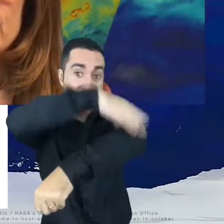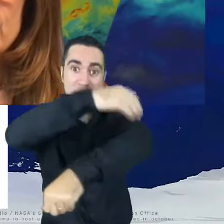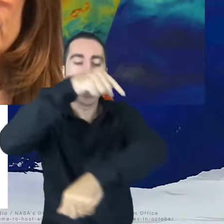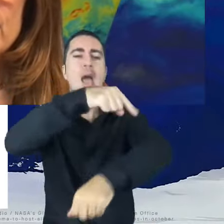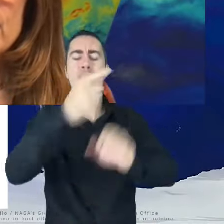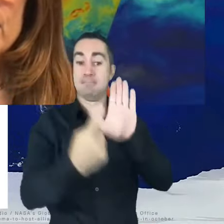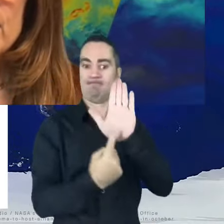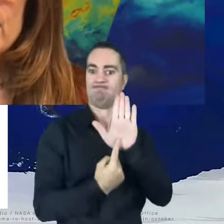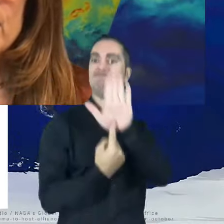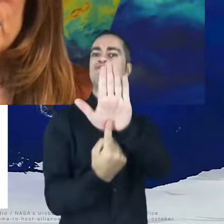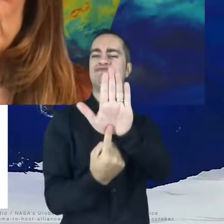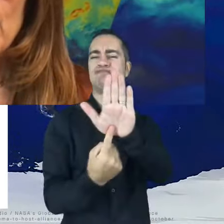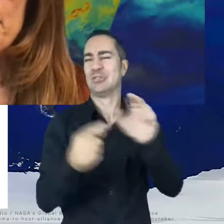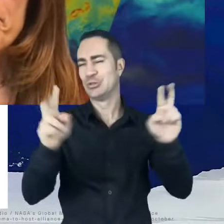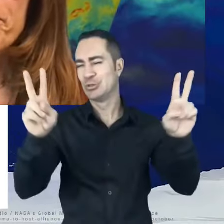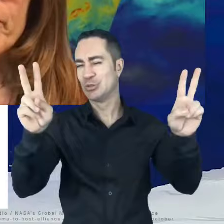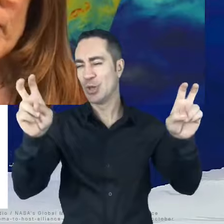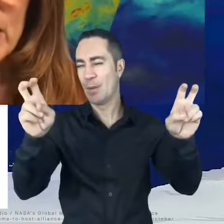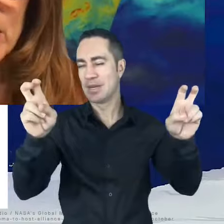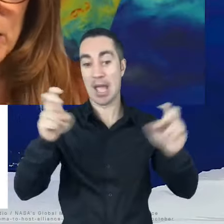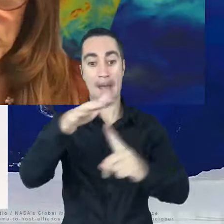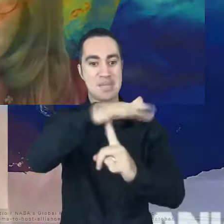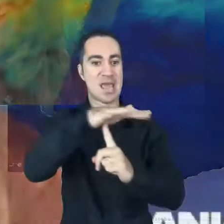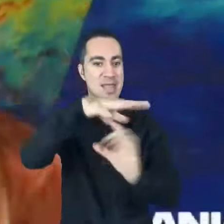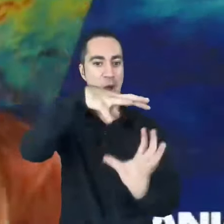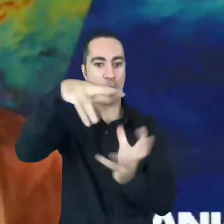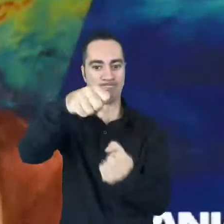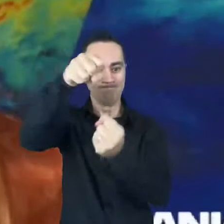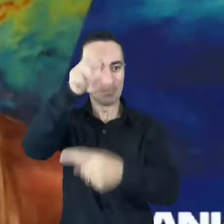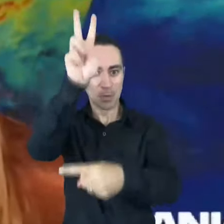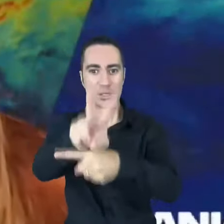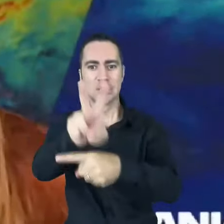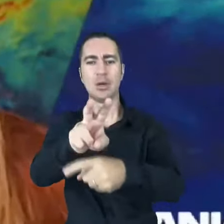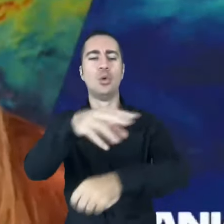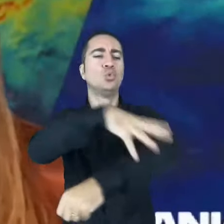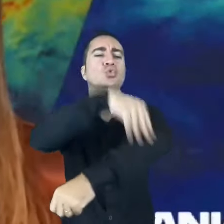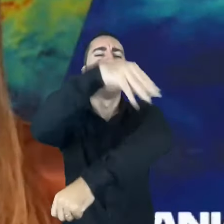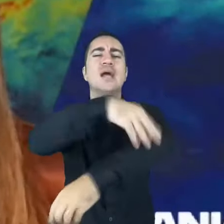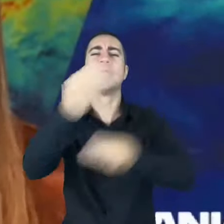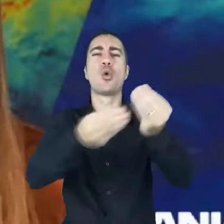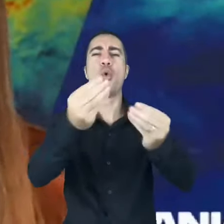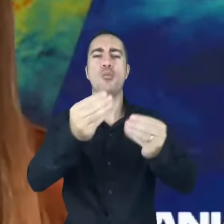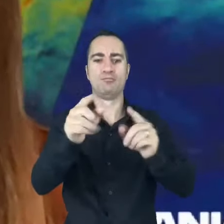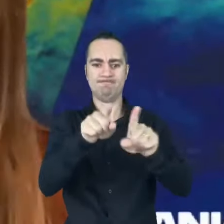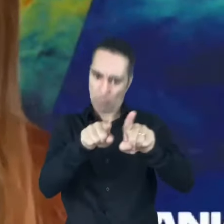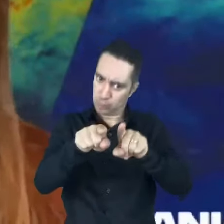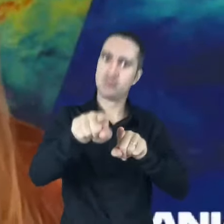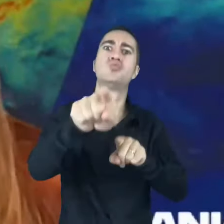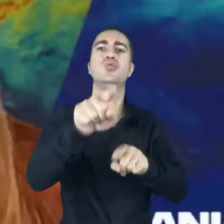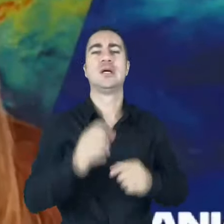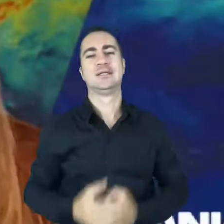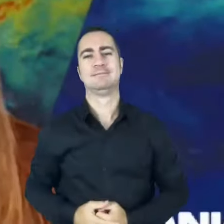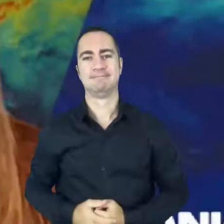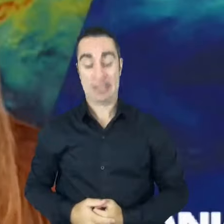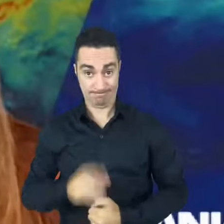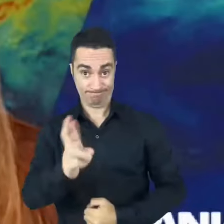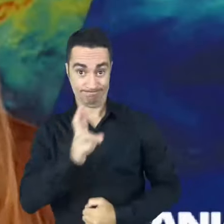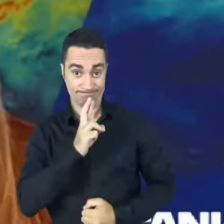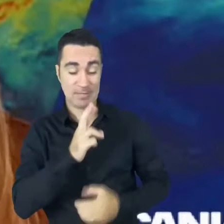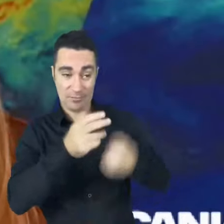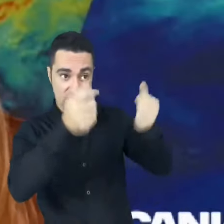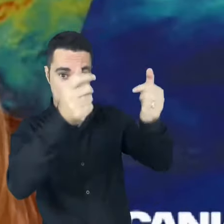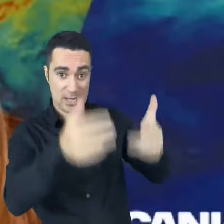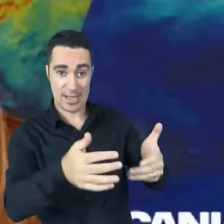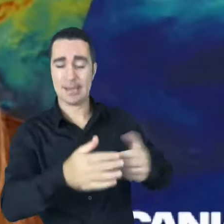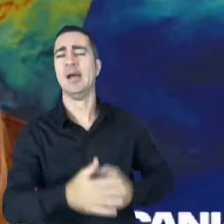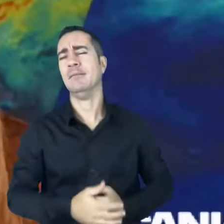nas questões métricas ambientais? Well, Patricia, Patrícia,